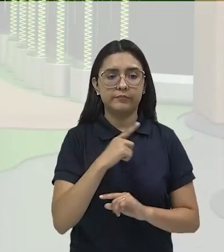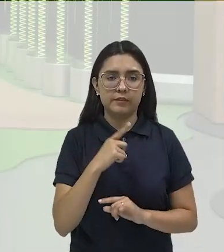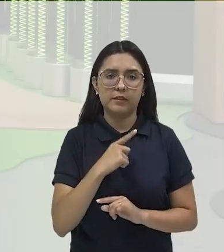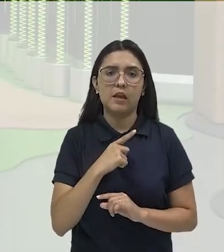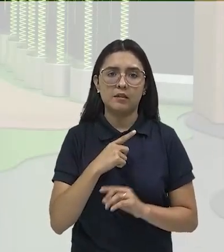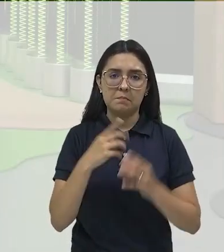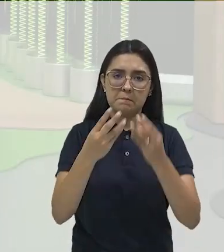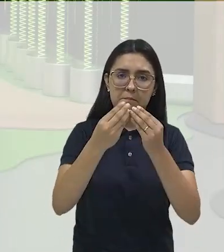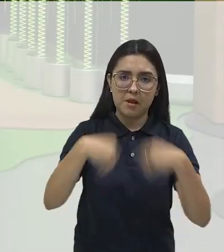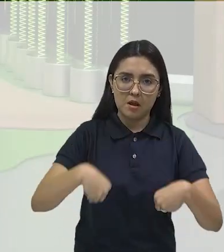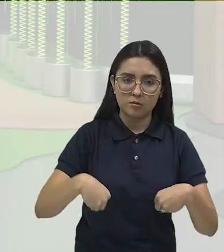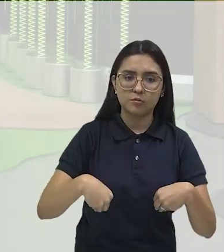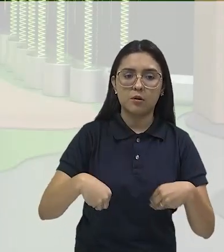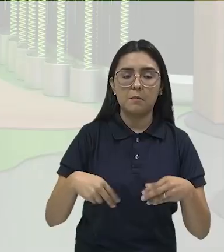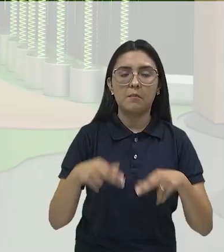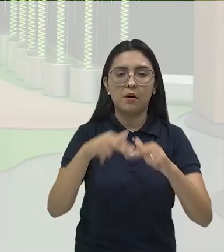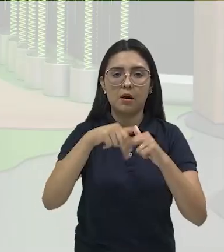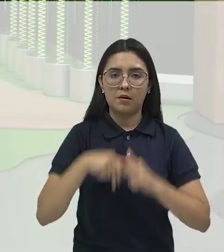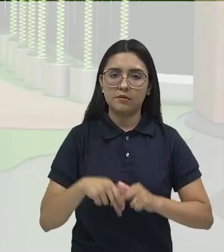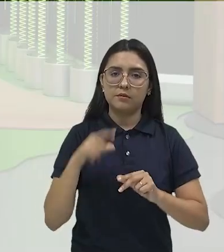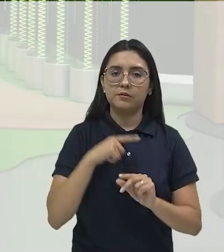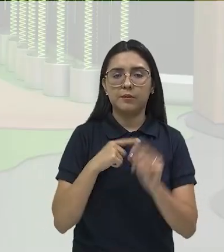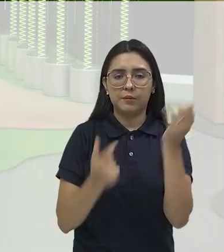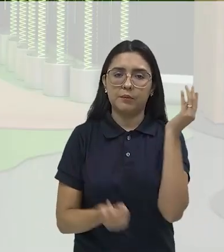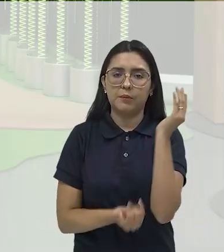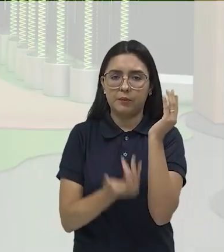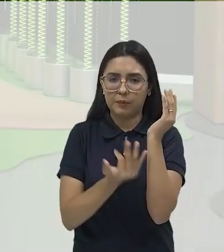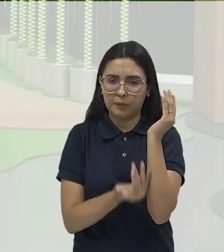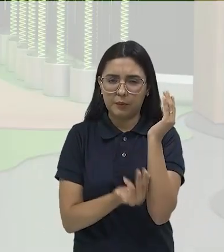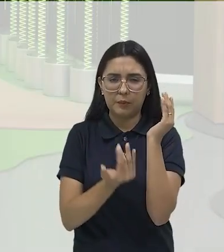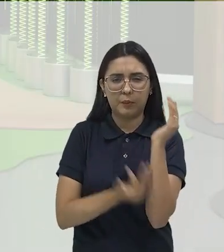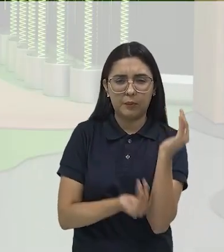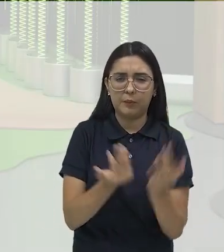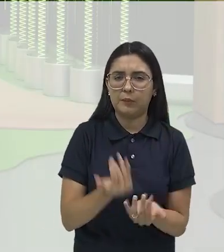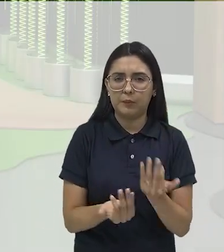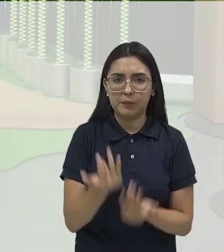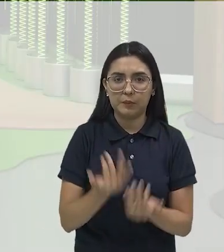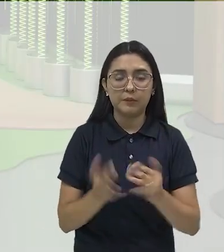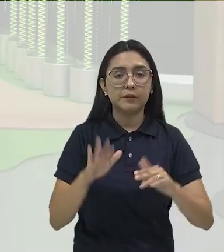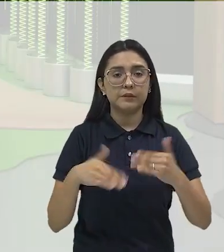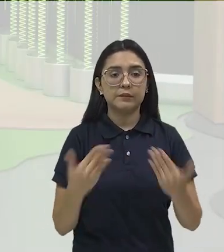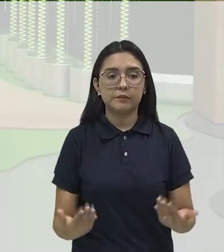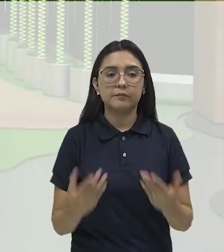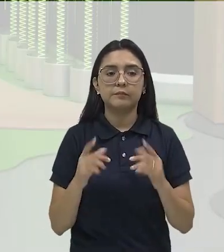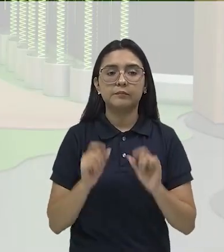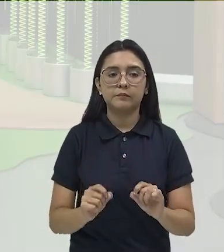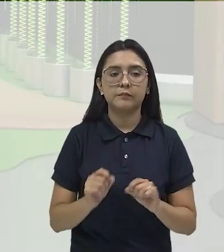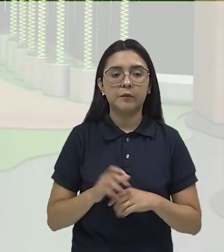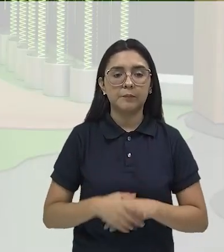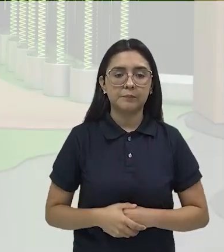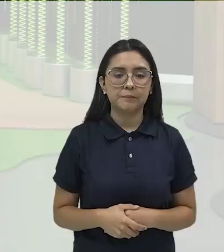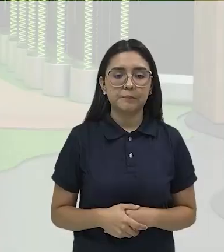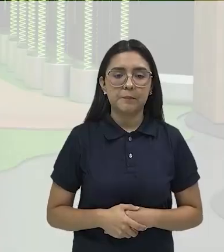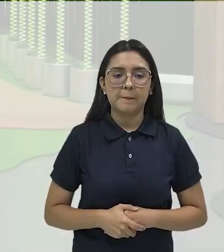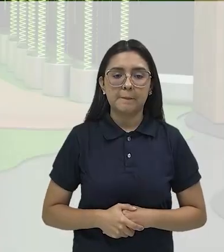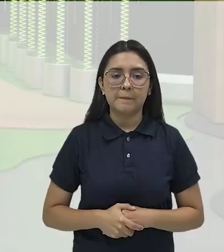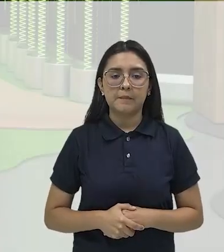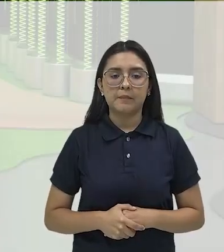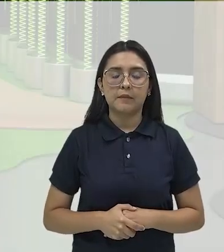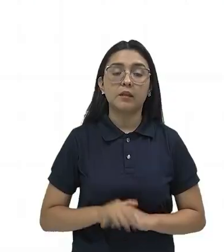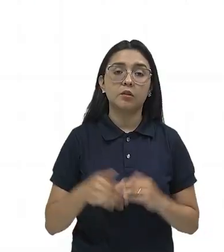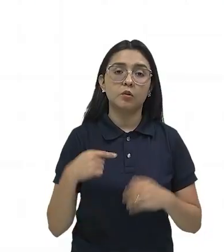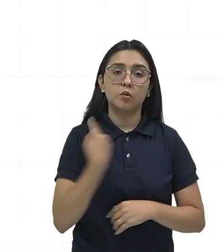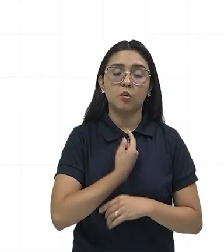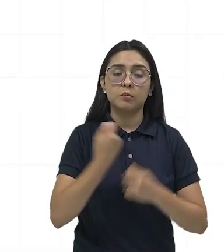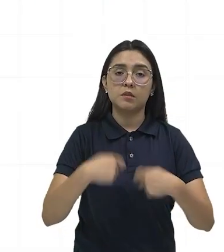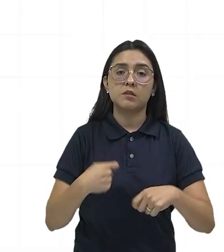com queimadas, né? Então, um grande vilão que a gente precisa saber controlar no nosso país é